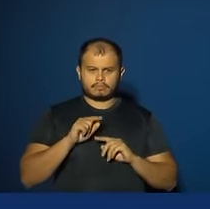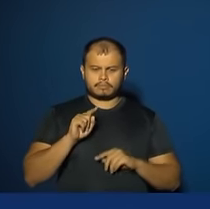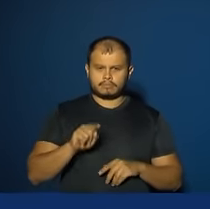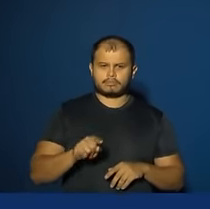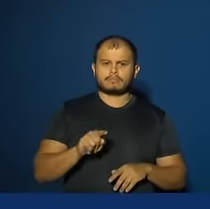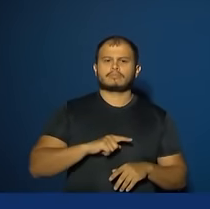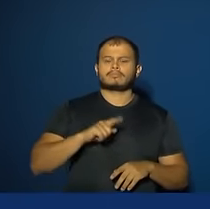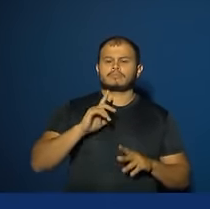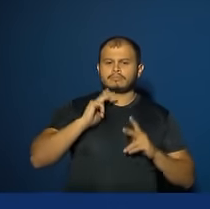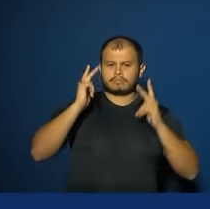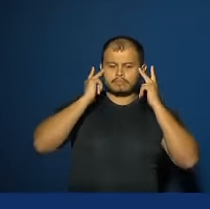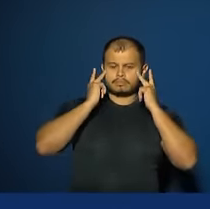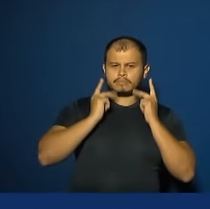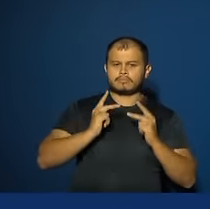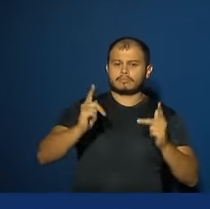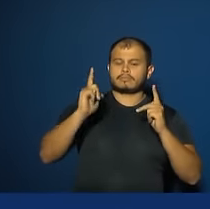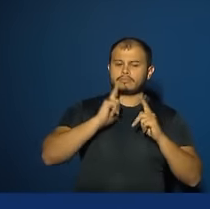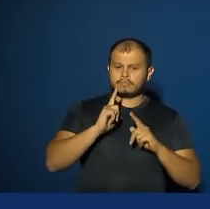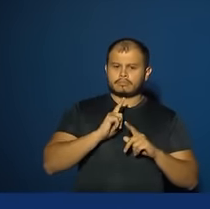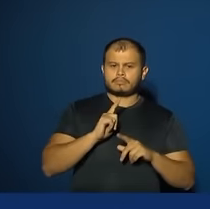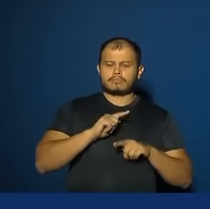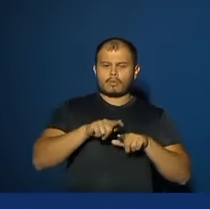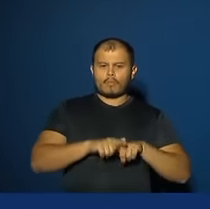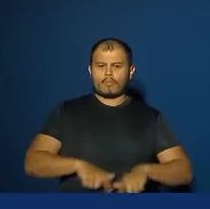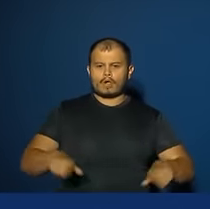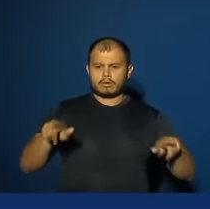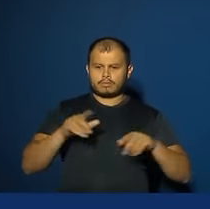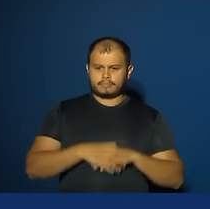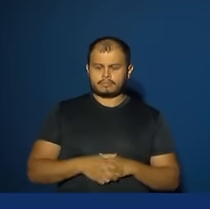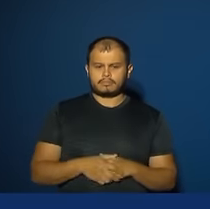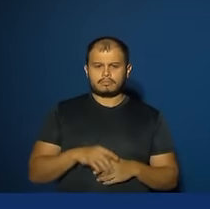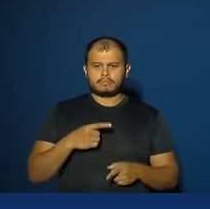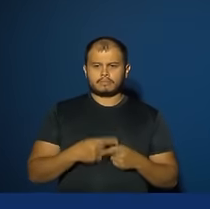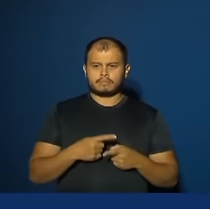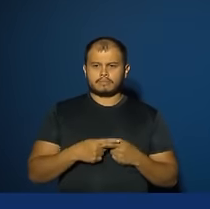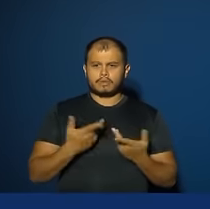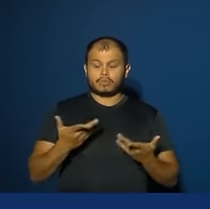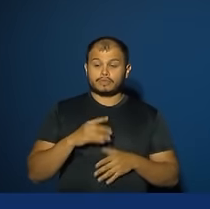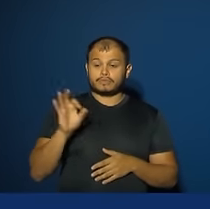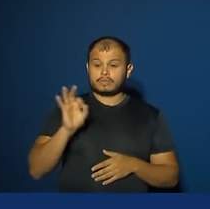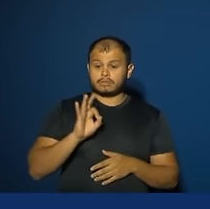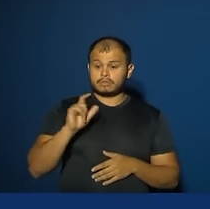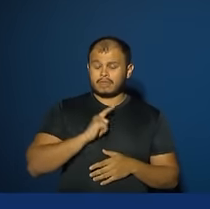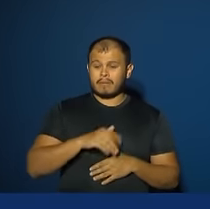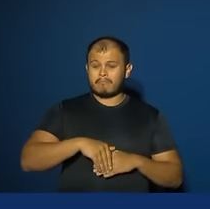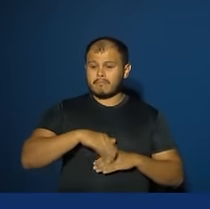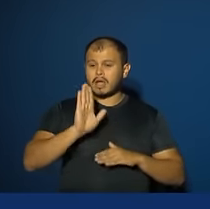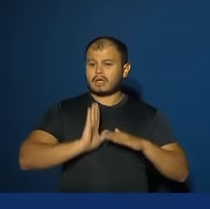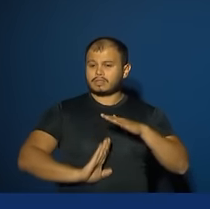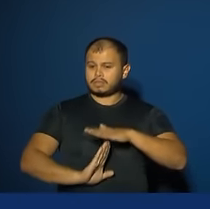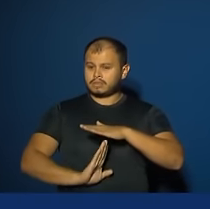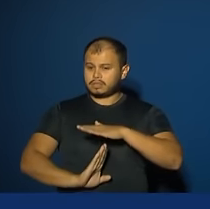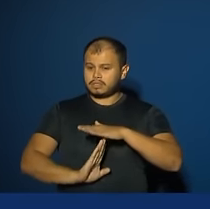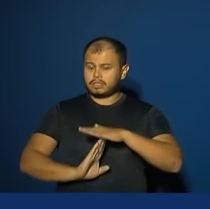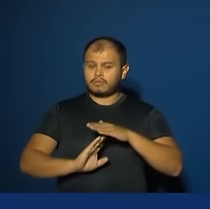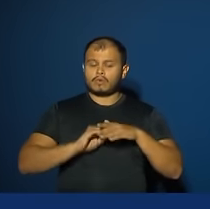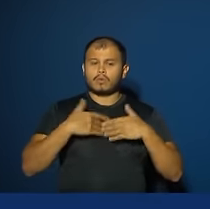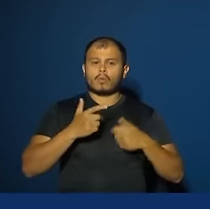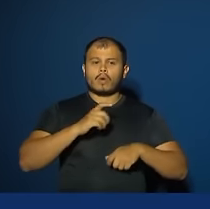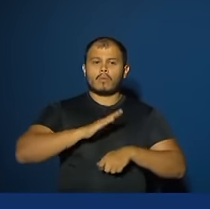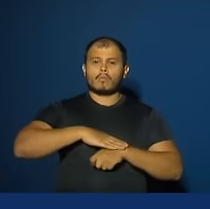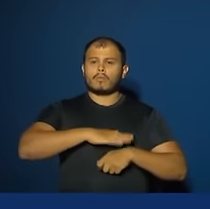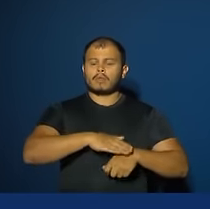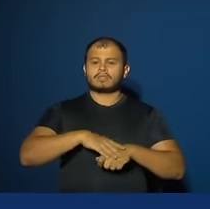cenário, o natural seria, de fato, ir para a taxa neutra. Até porque, com a convergência da inflação, você está ficando mais restritivo no Exato. Momento que você está